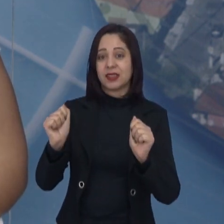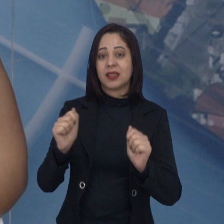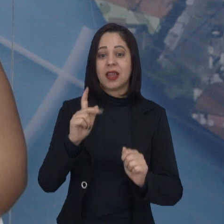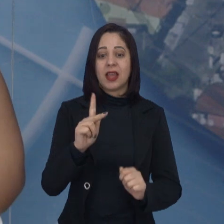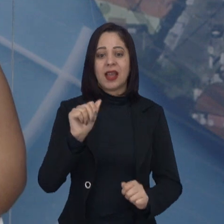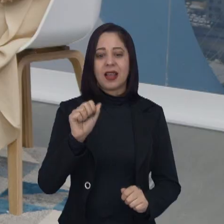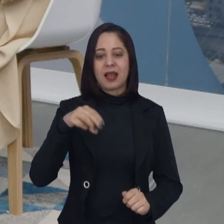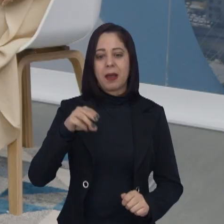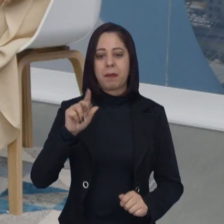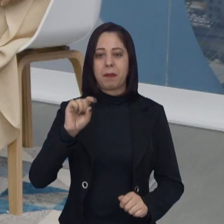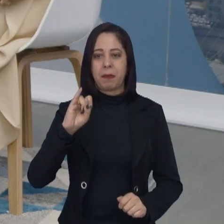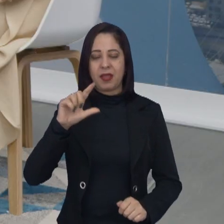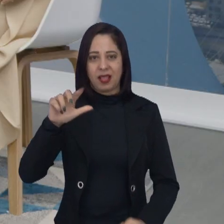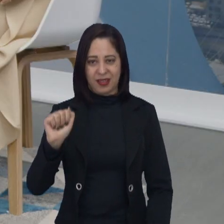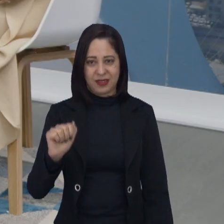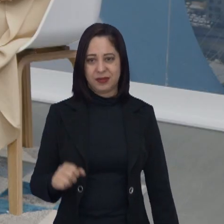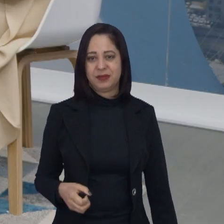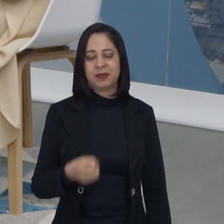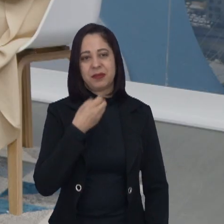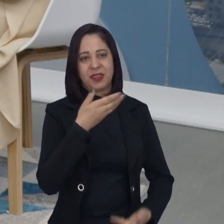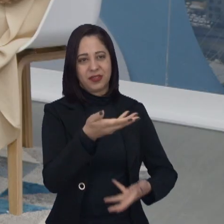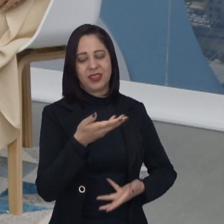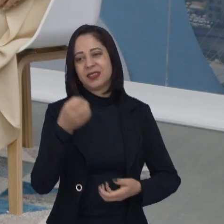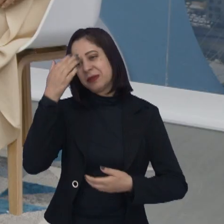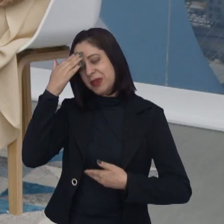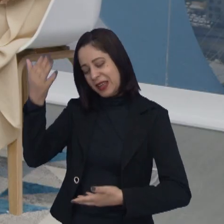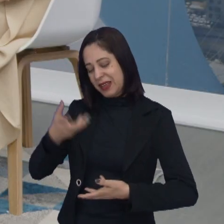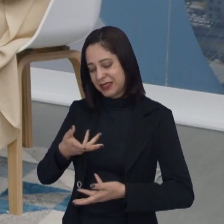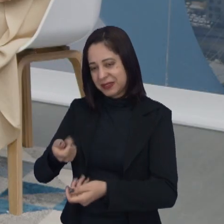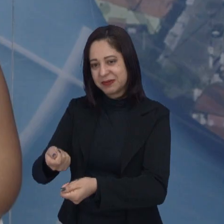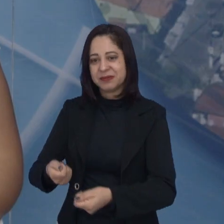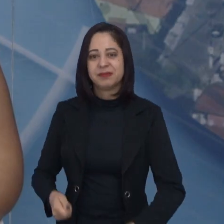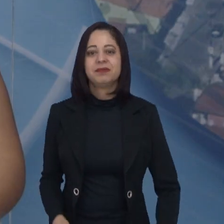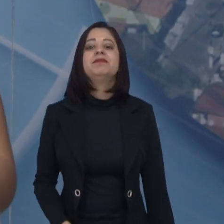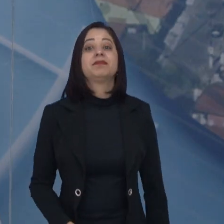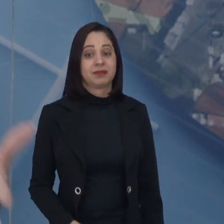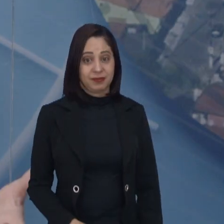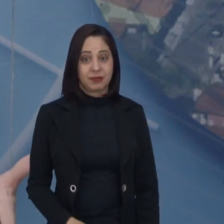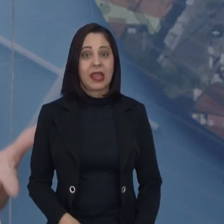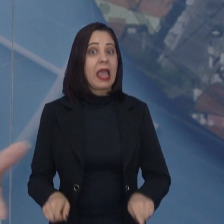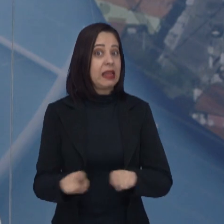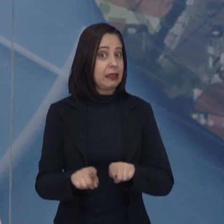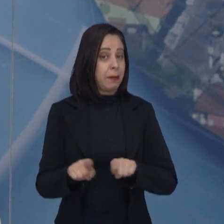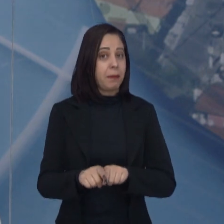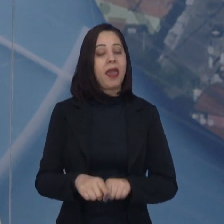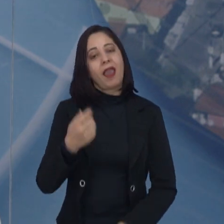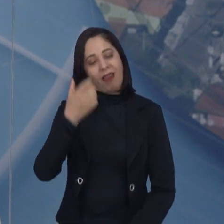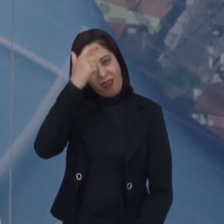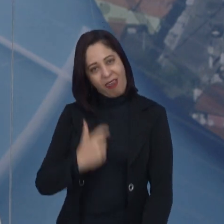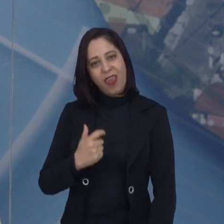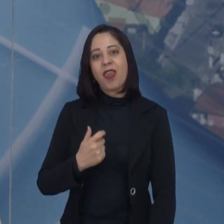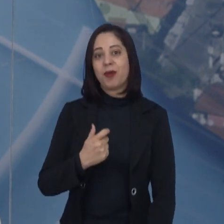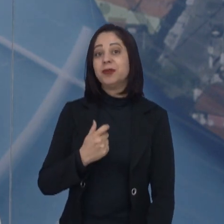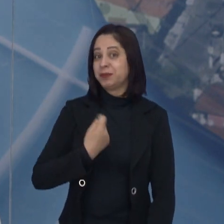Camila Neuli. Seja muito bem-vinda, Camila. Obrigada, eu que agradeço o convite, é um prazer. É isso, gente. Eu quero lembrar que a Ana Furtado,